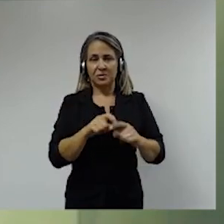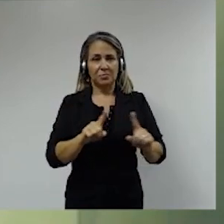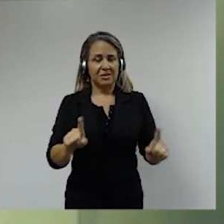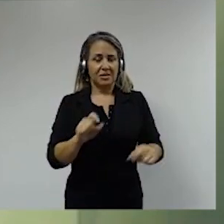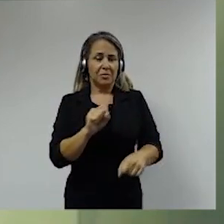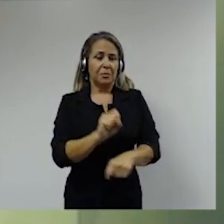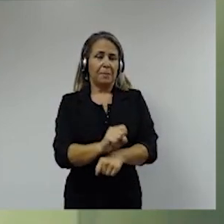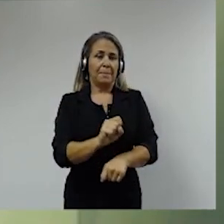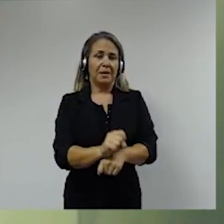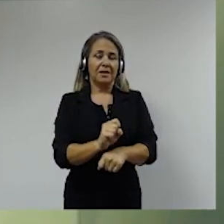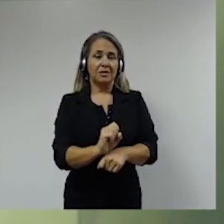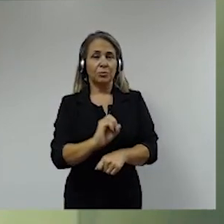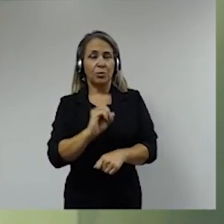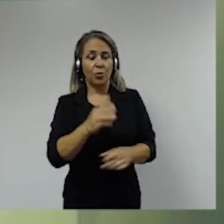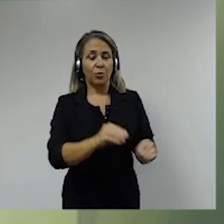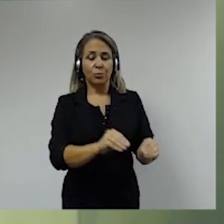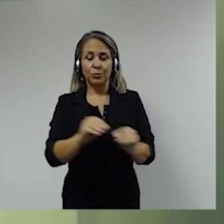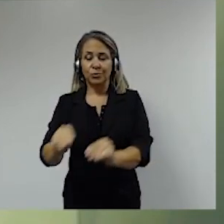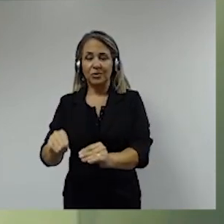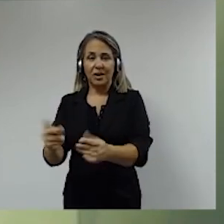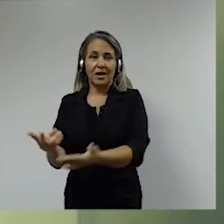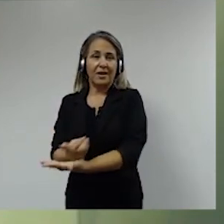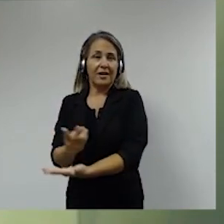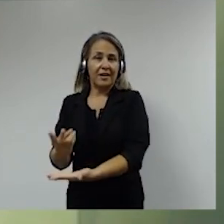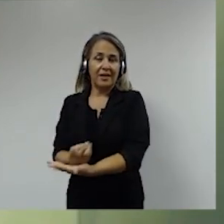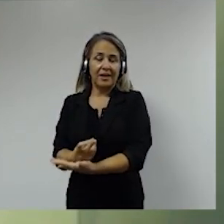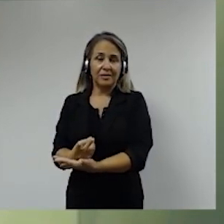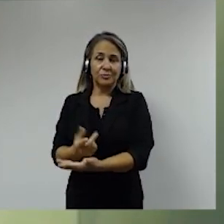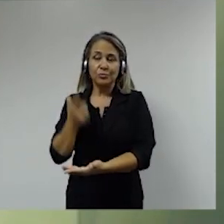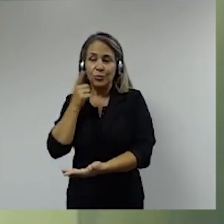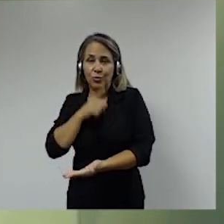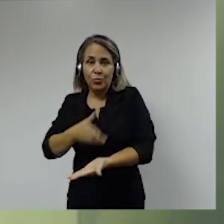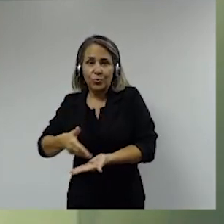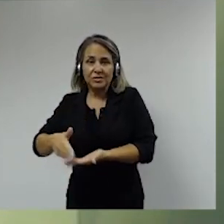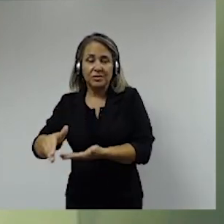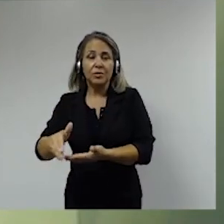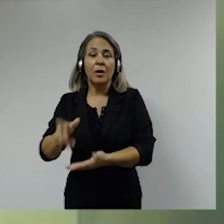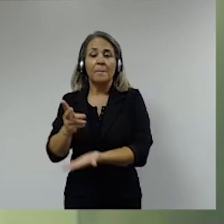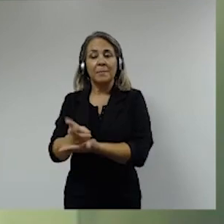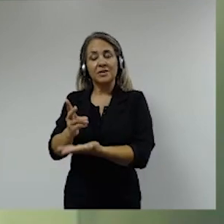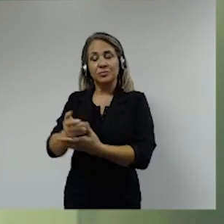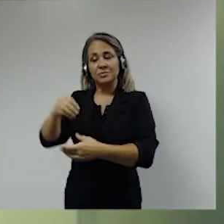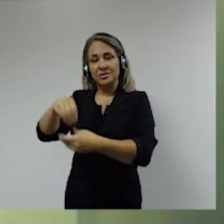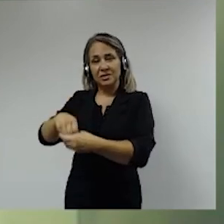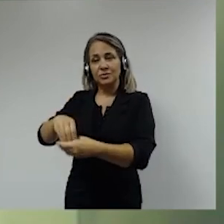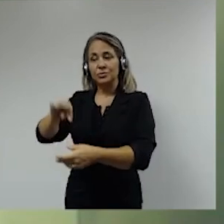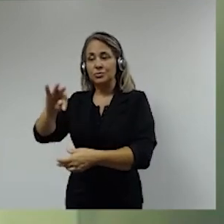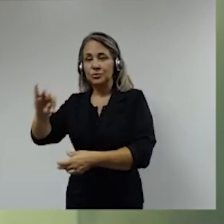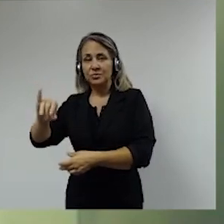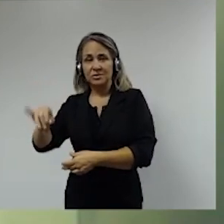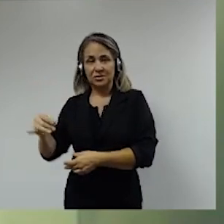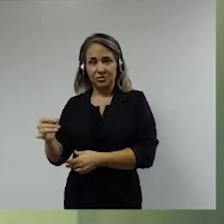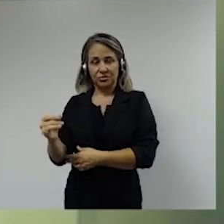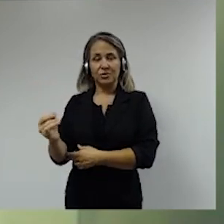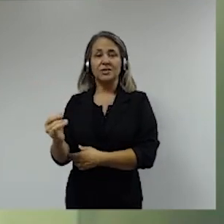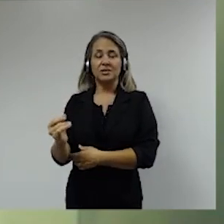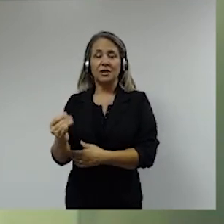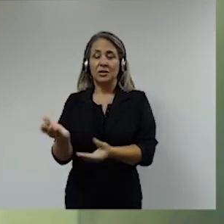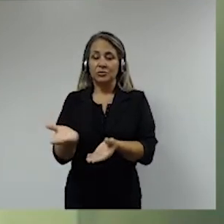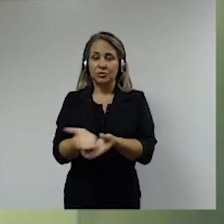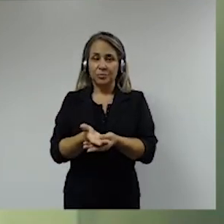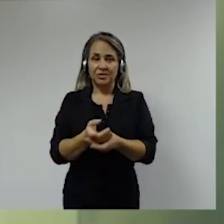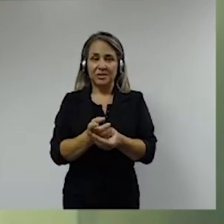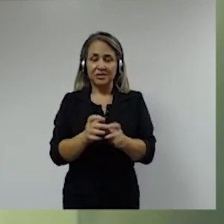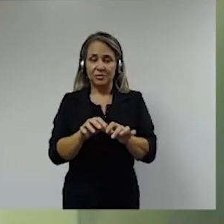desnecessariamente parado ou no lugar errado, ele andou? Mesmo no PJE, mesmo os processos eletrônicos,